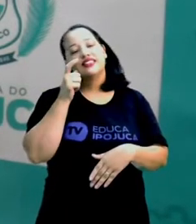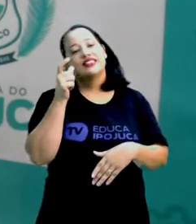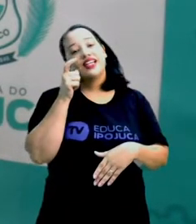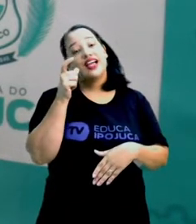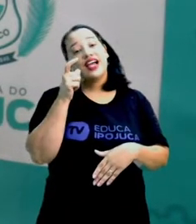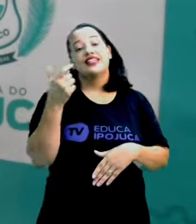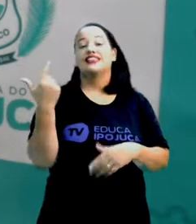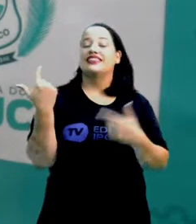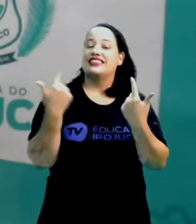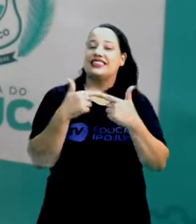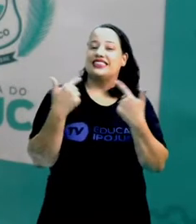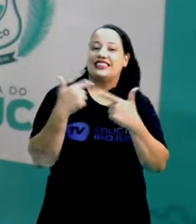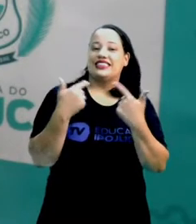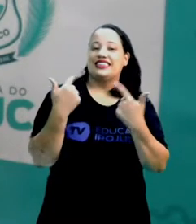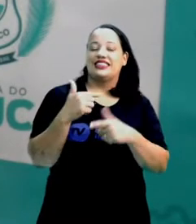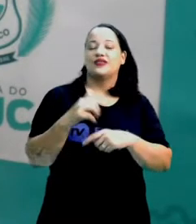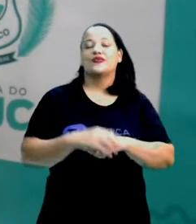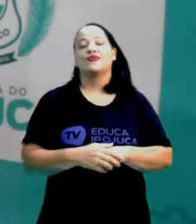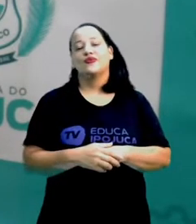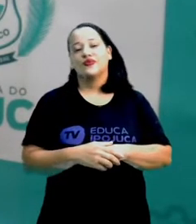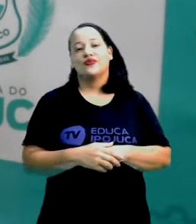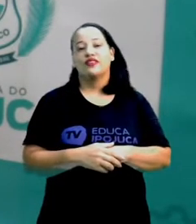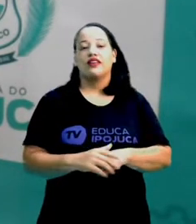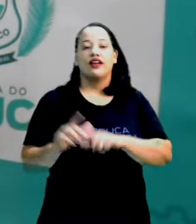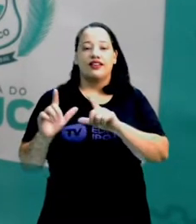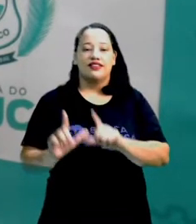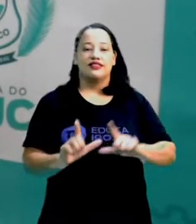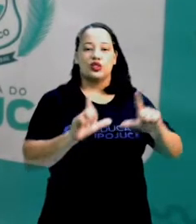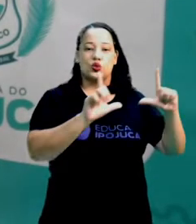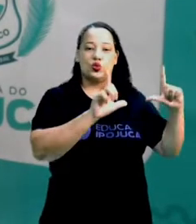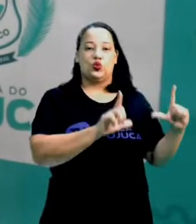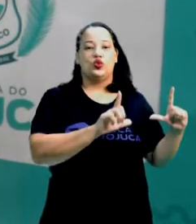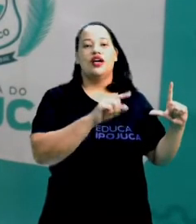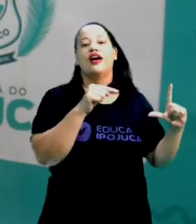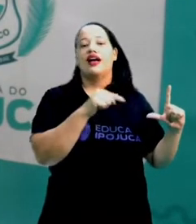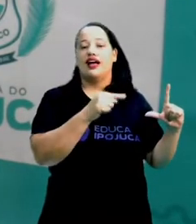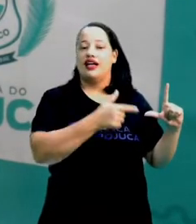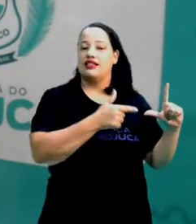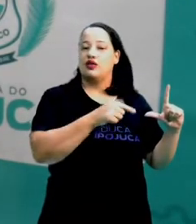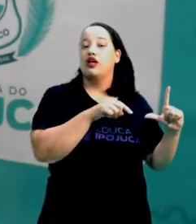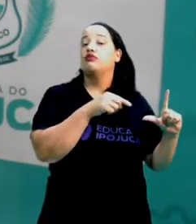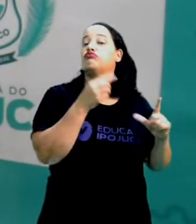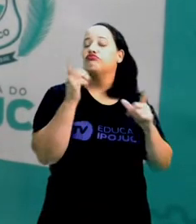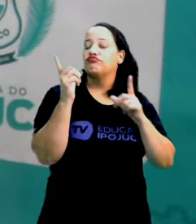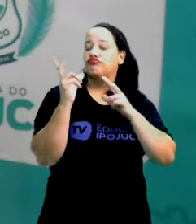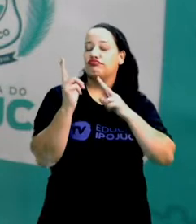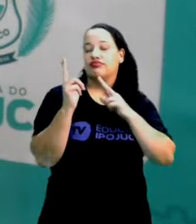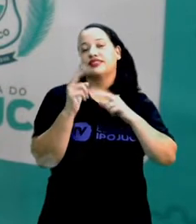eles estão rindo. E na segunda, eles estão o quê? Dormindo. Muito bem.